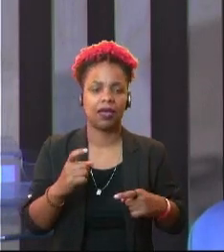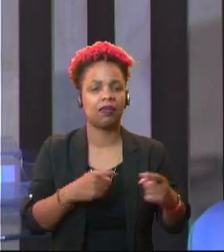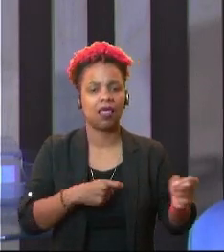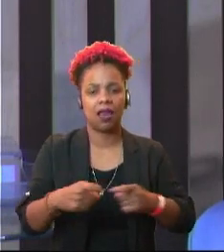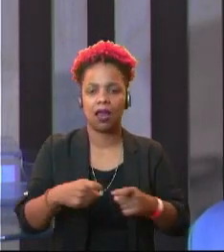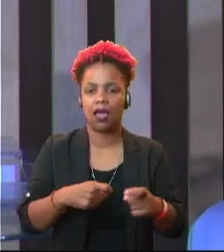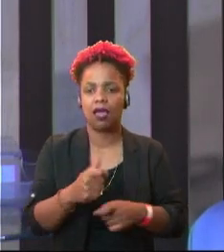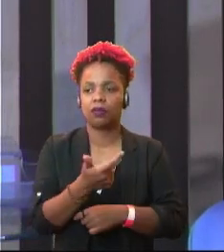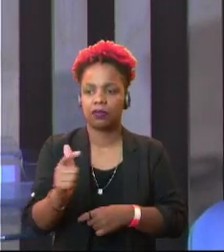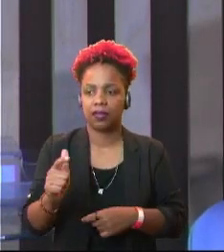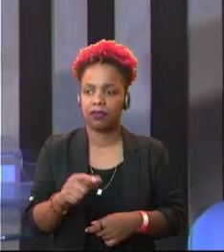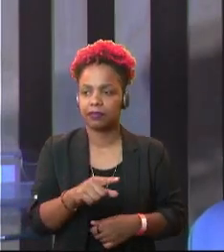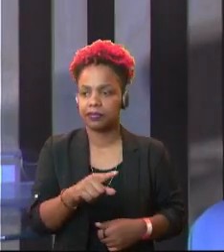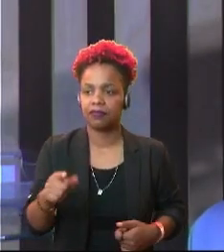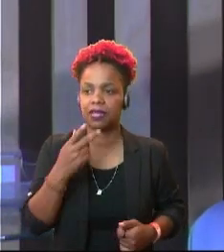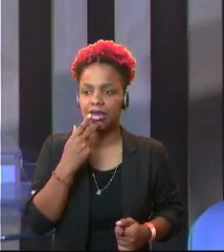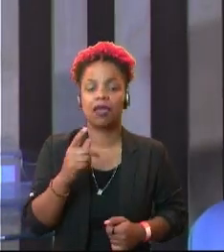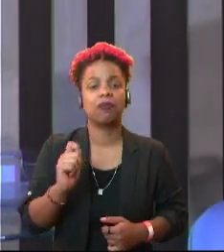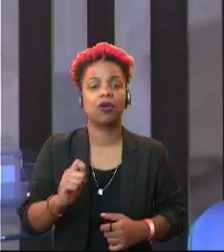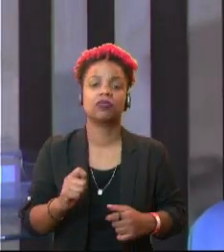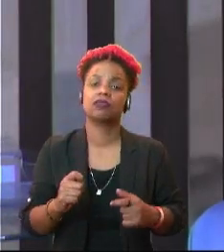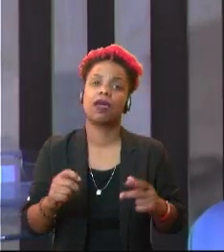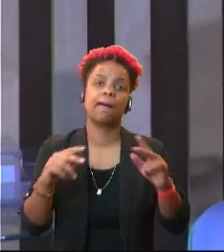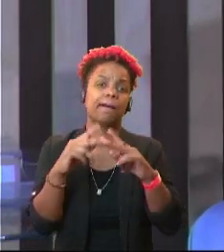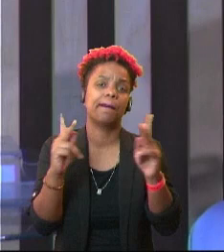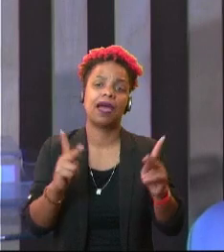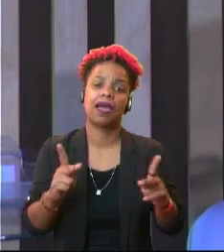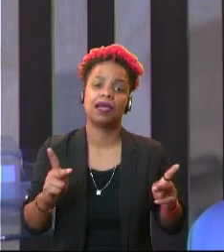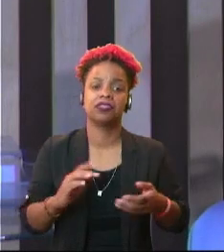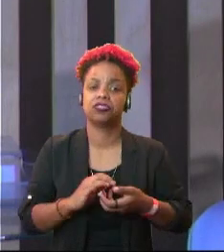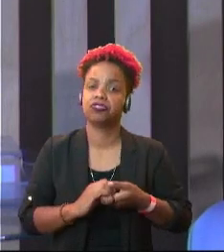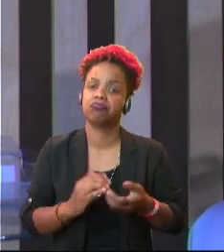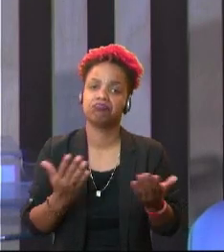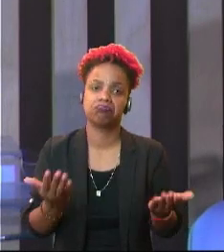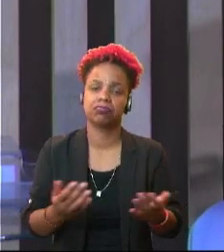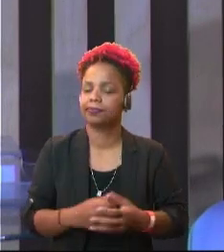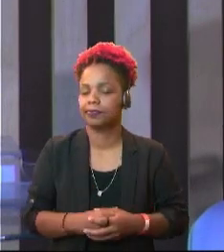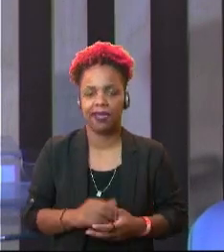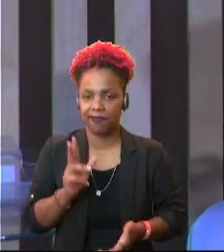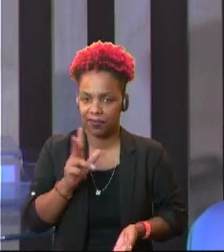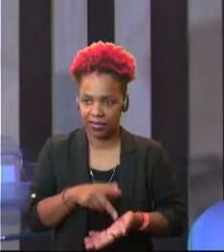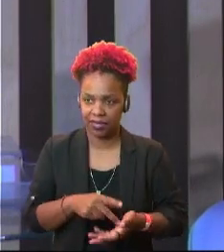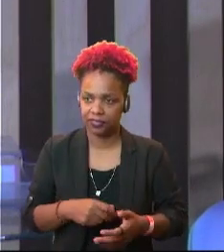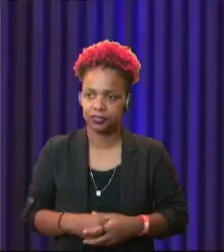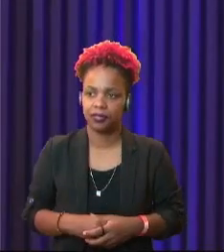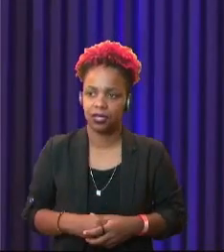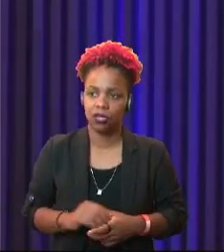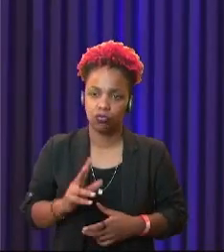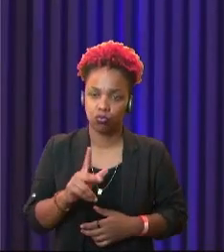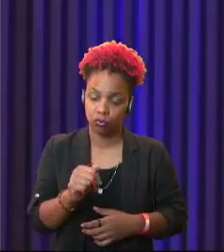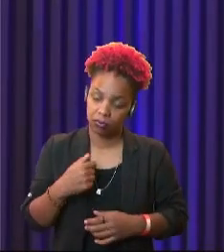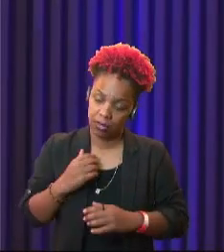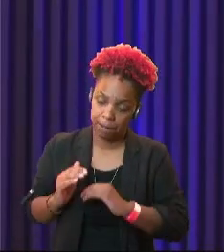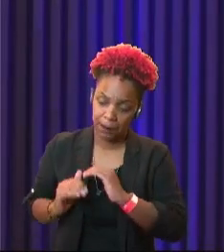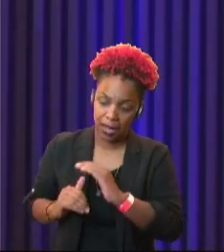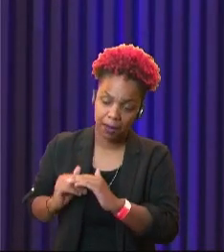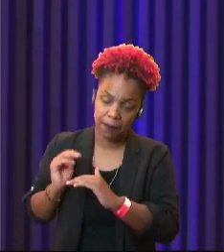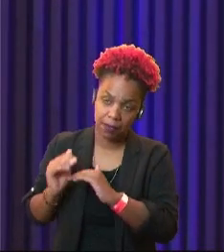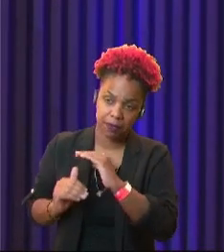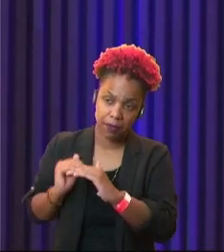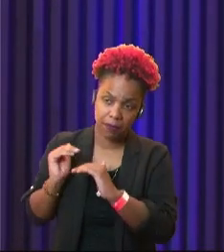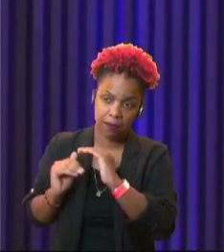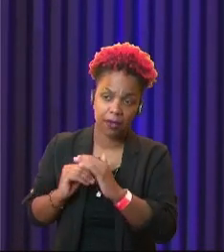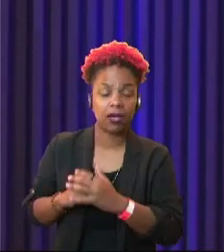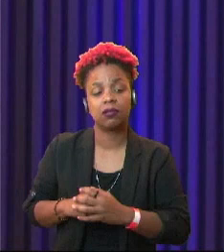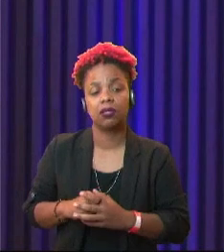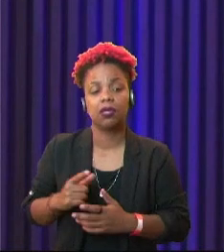então vocês podem se dar o luxo de falar de diplomacia como se isso fosse um dado da realidade. Tudo isso foi construído, né? Nós criamos